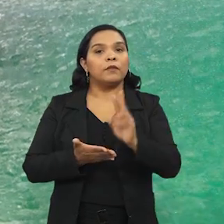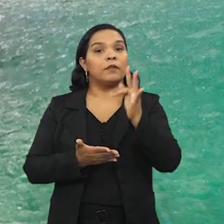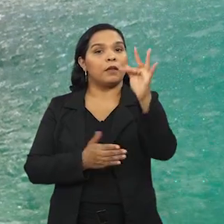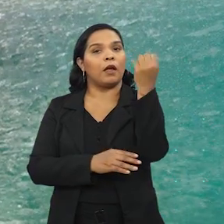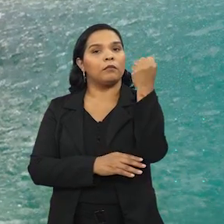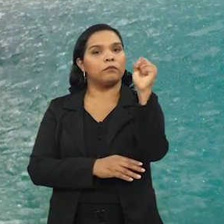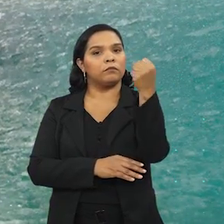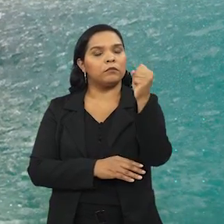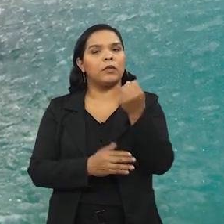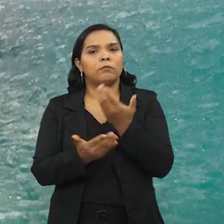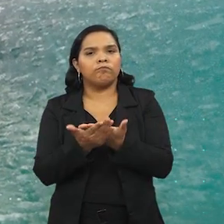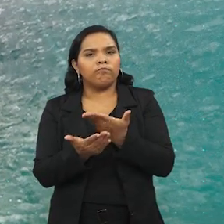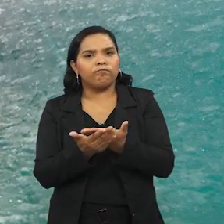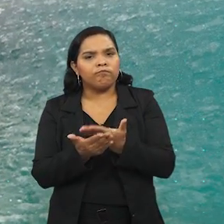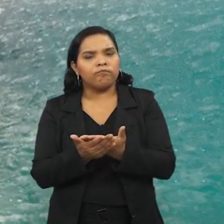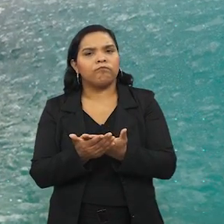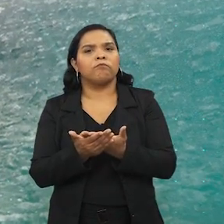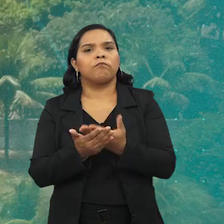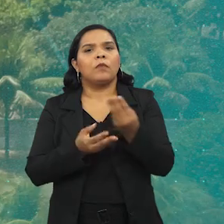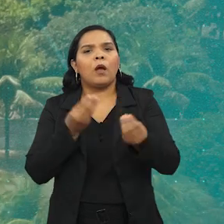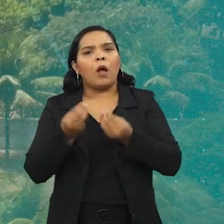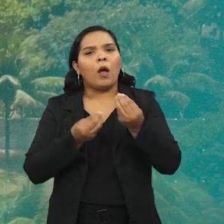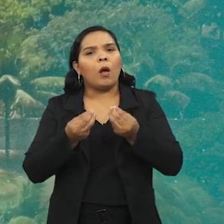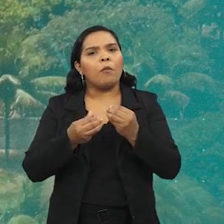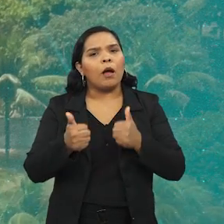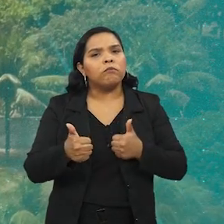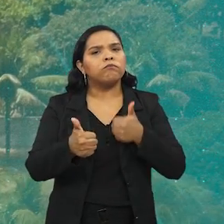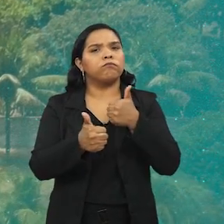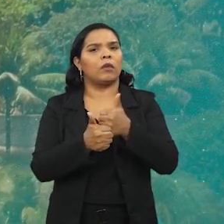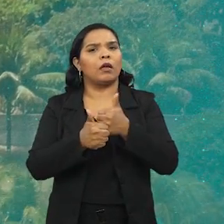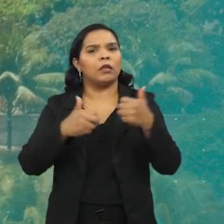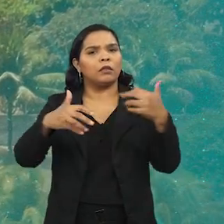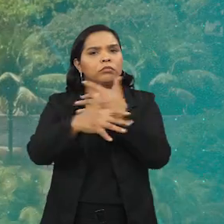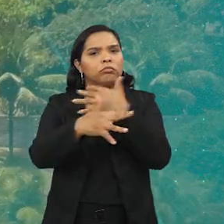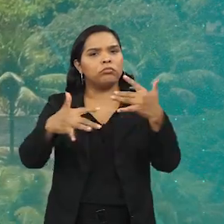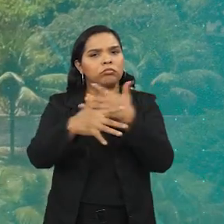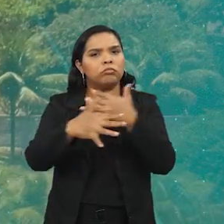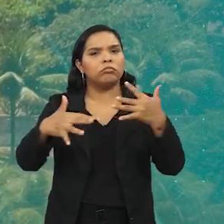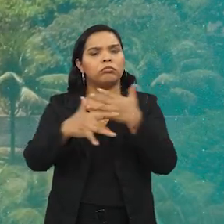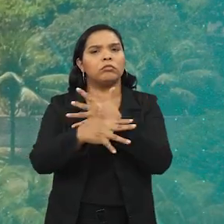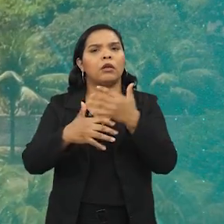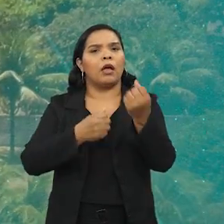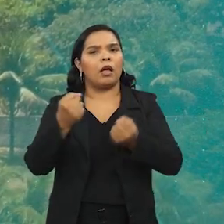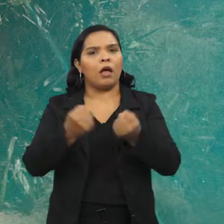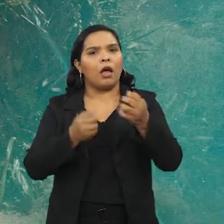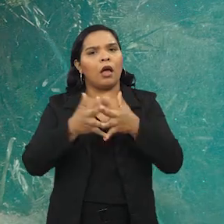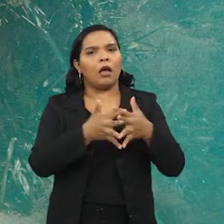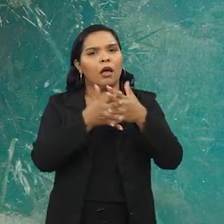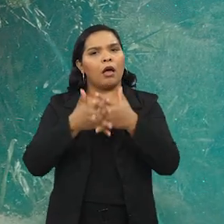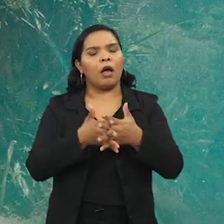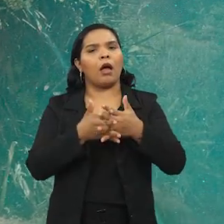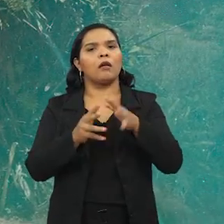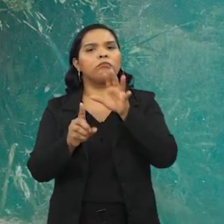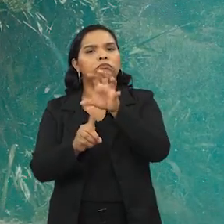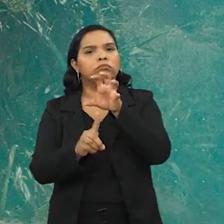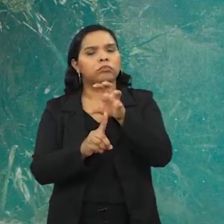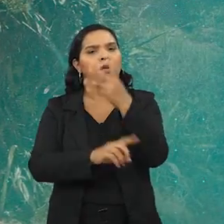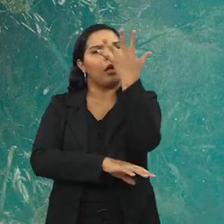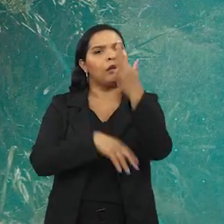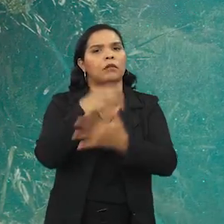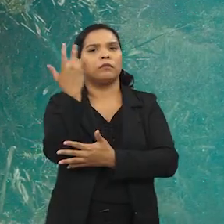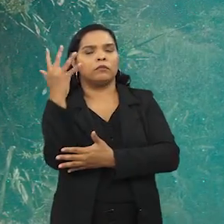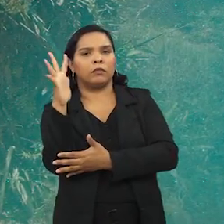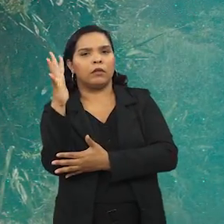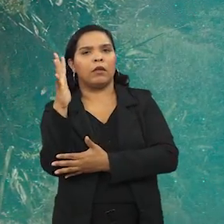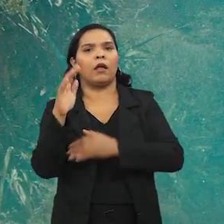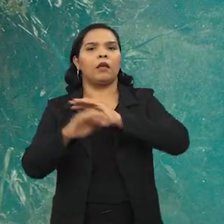desenvolvem estudo para compreender como a proximidade de rodovias afetam na preservação da fauna e da flora do Parque Nacional da